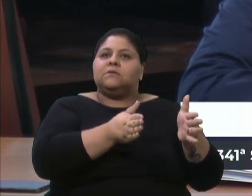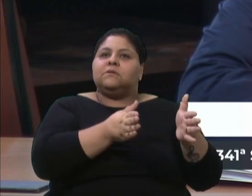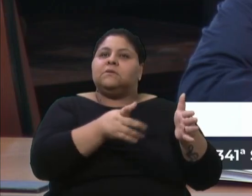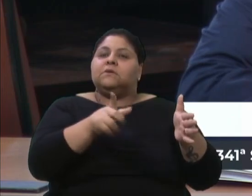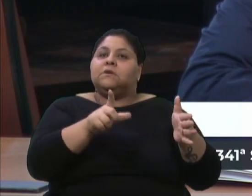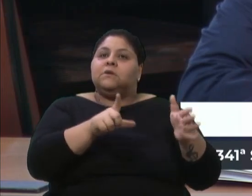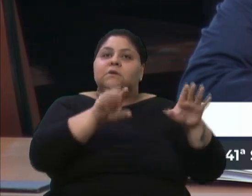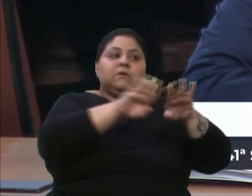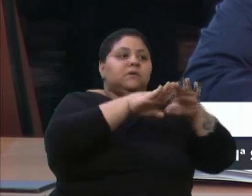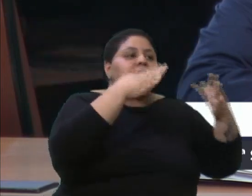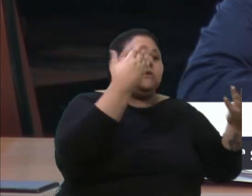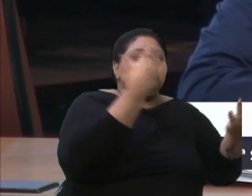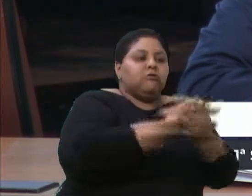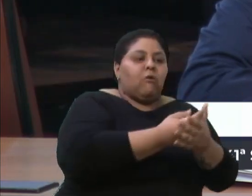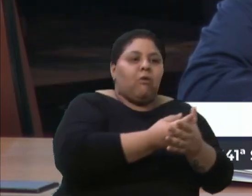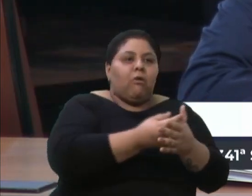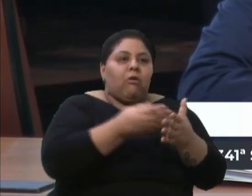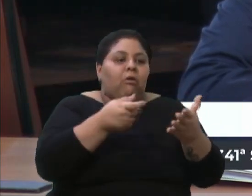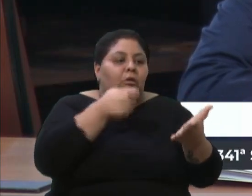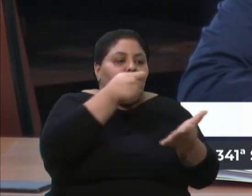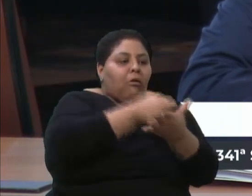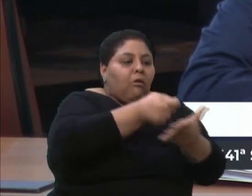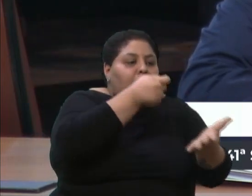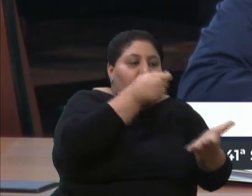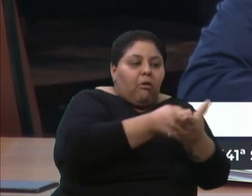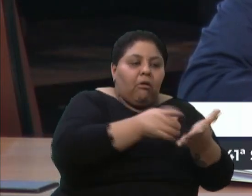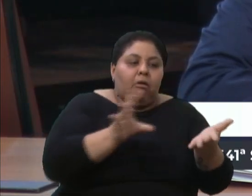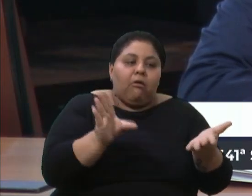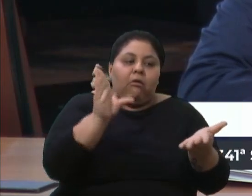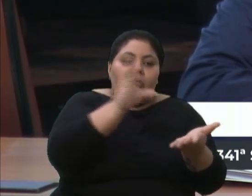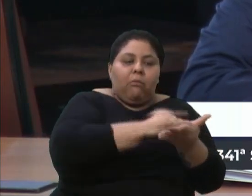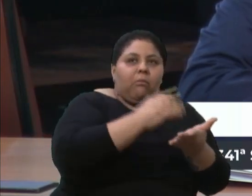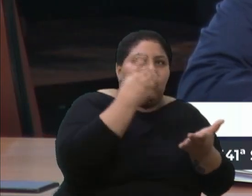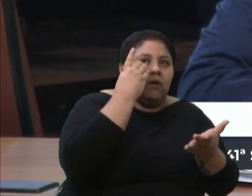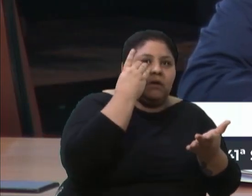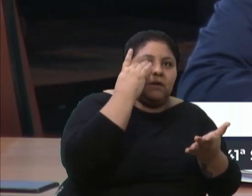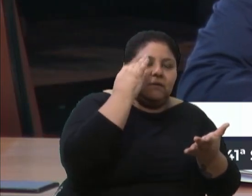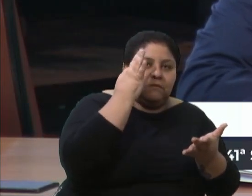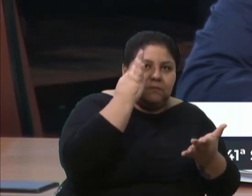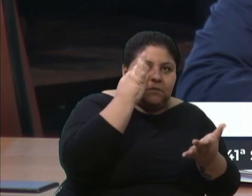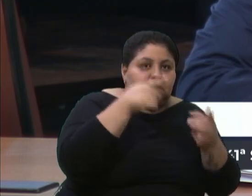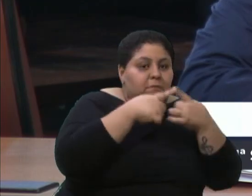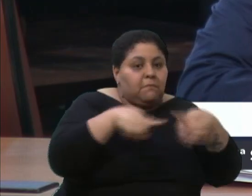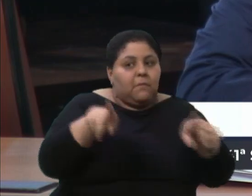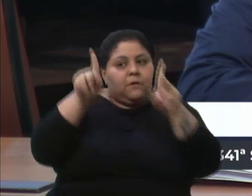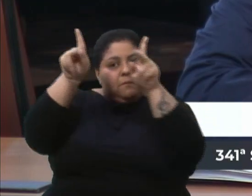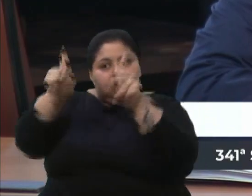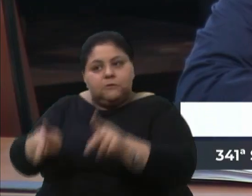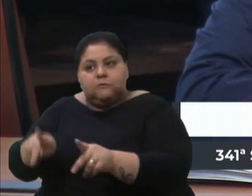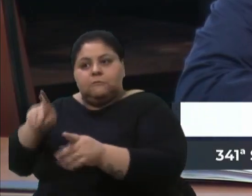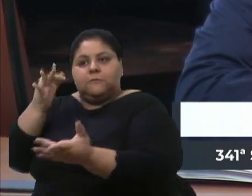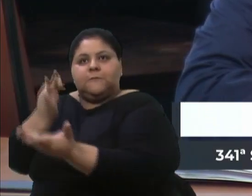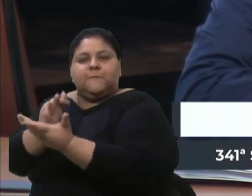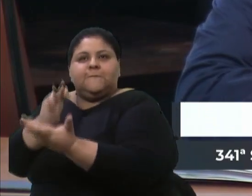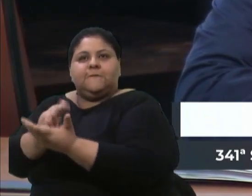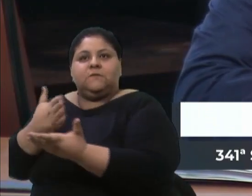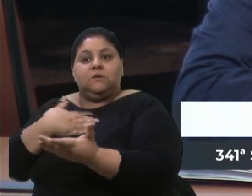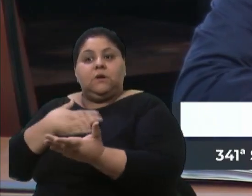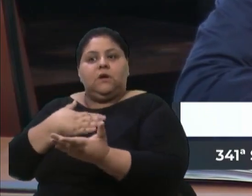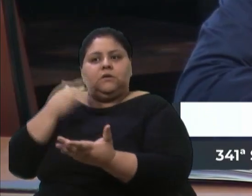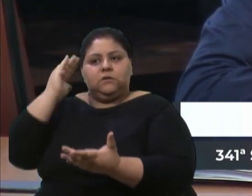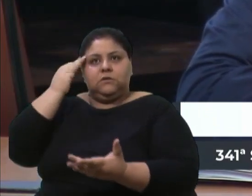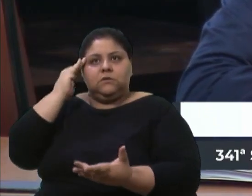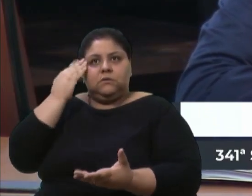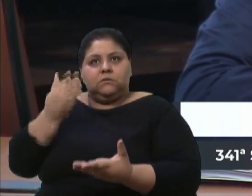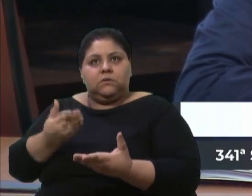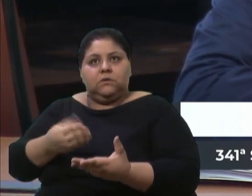as presenças e as pessoas não iam, né, para garantir o EJA. E a gente sabe quanto que ganha um professor de EJA noturno, né? Então a